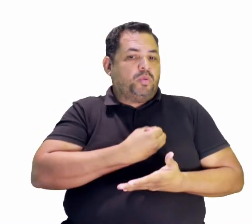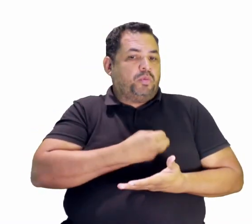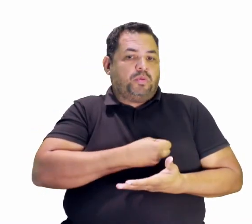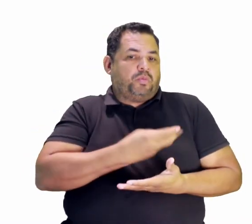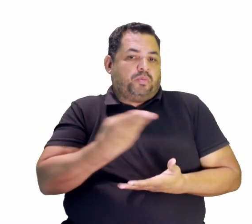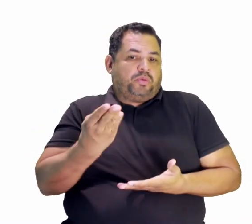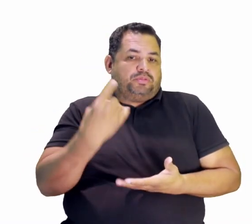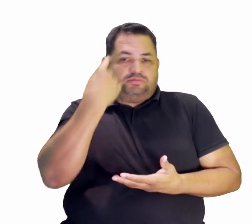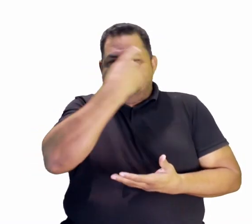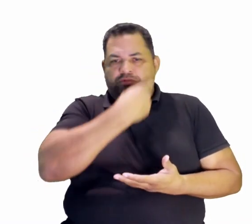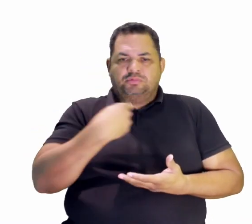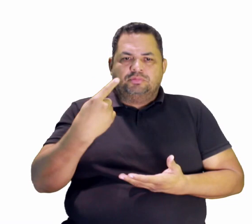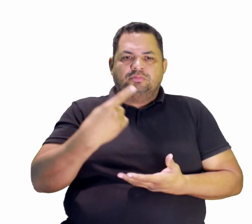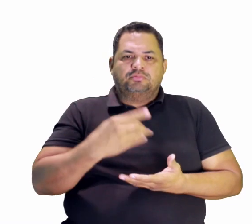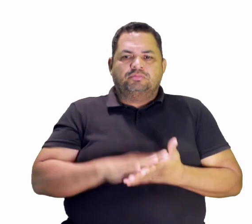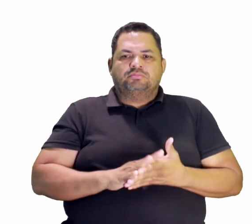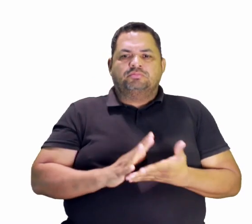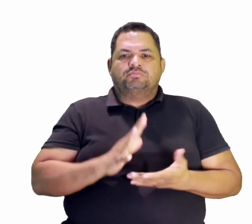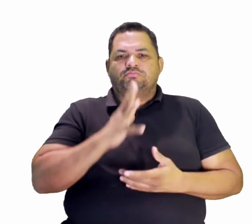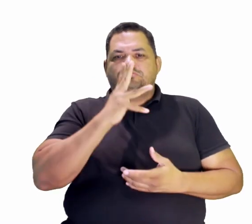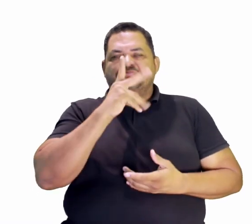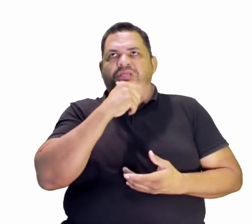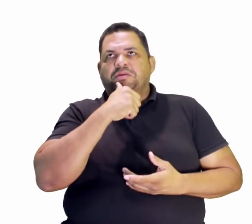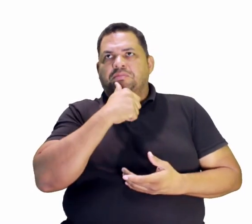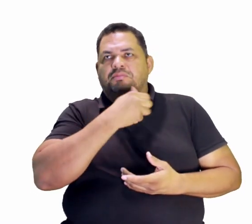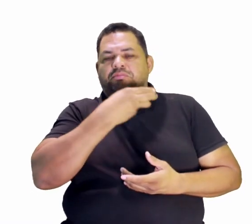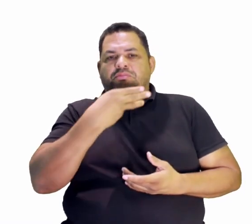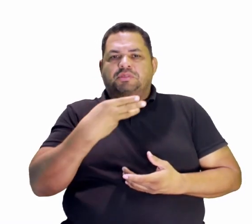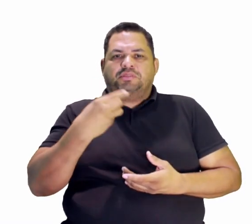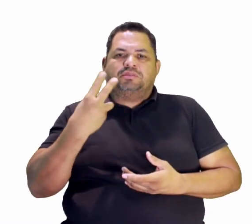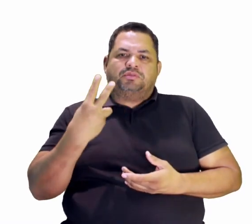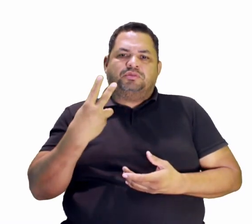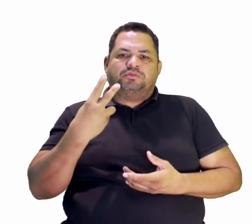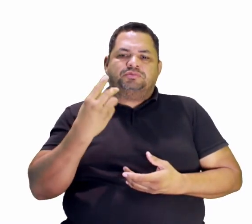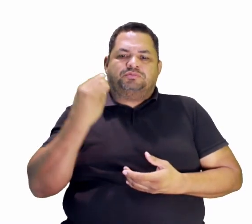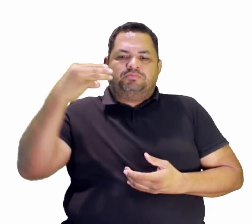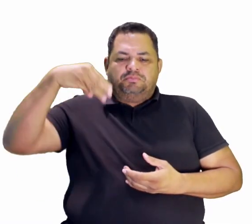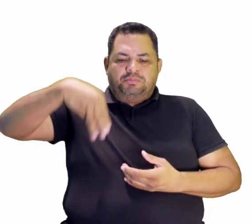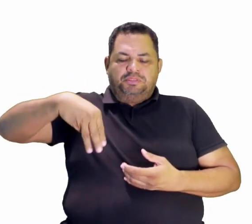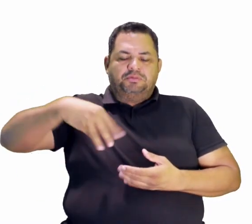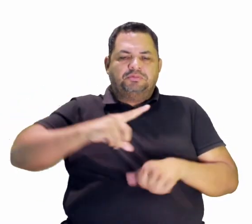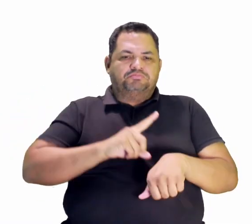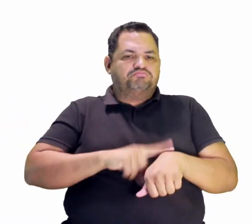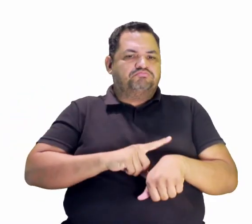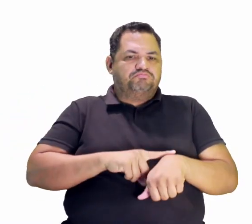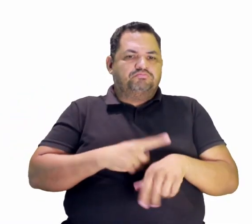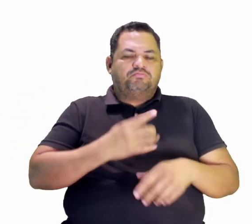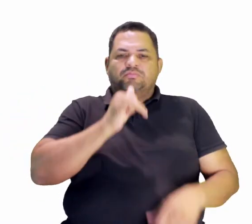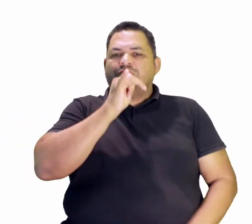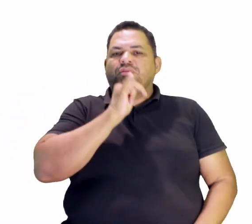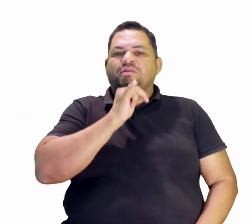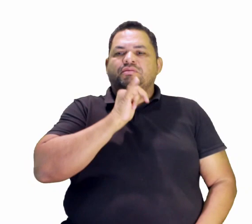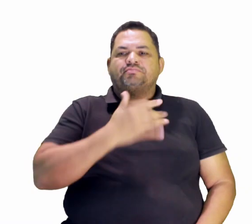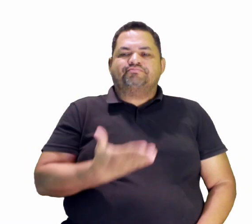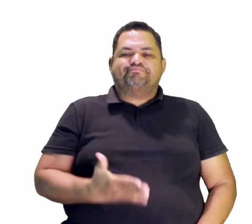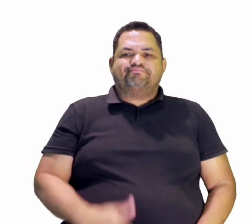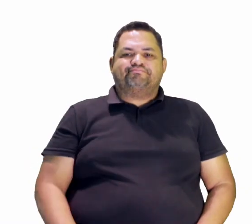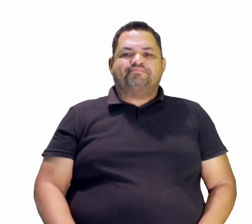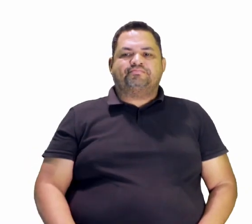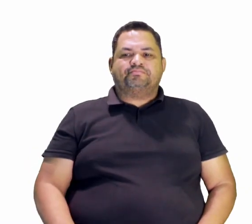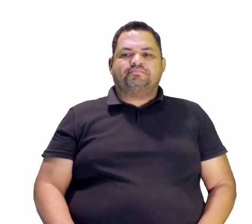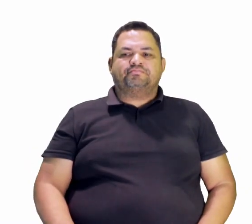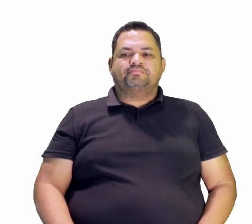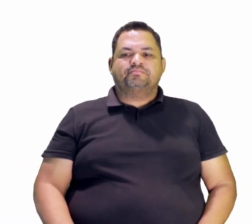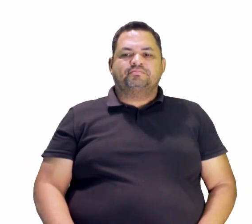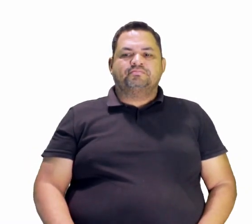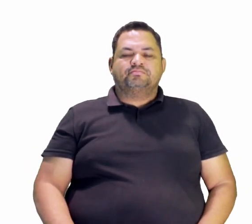você que durou 32 minutos, né? Por exemplo, aí